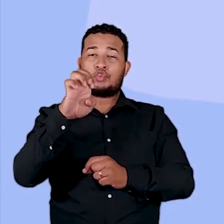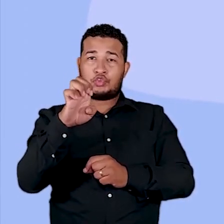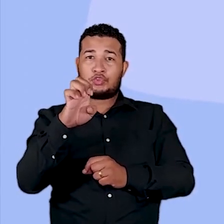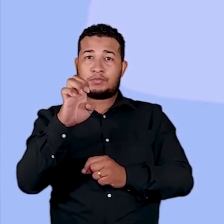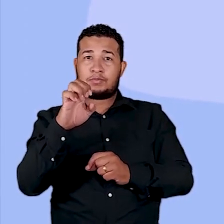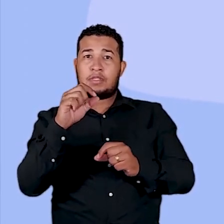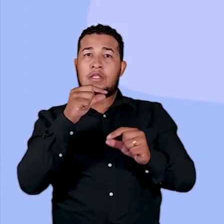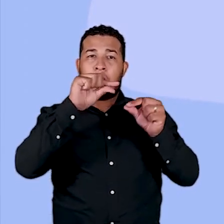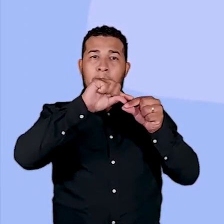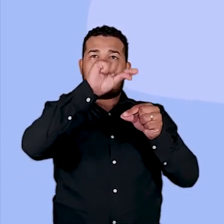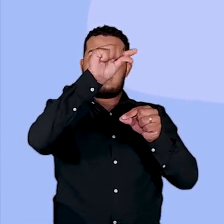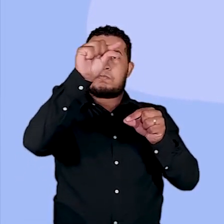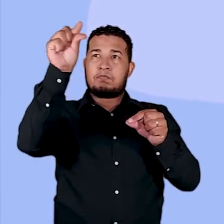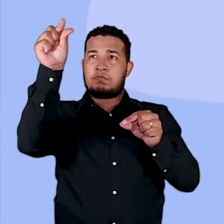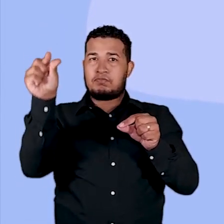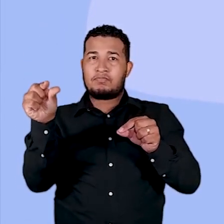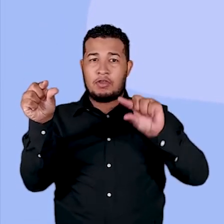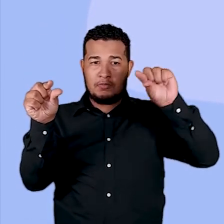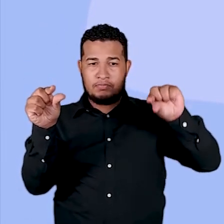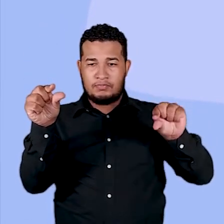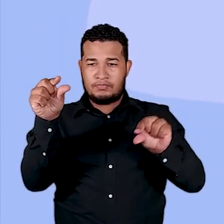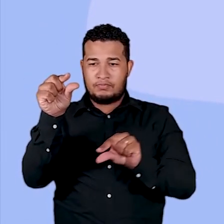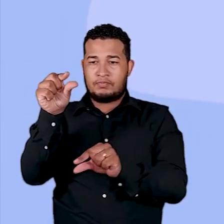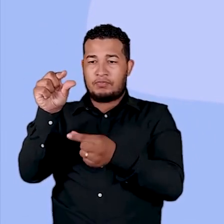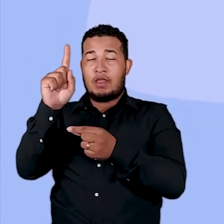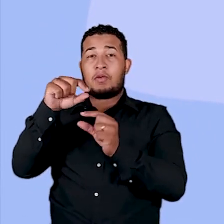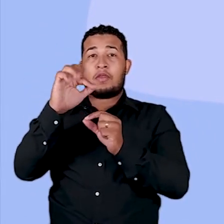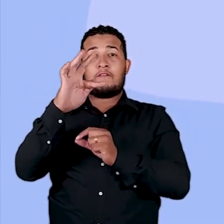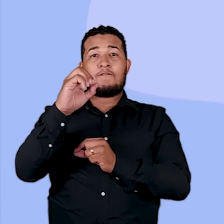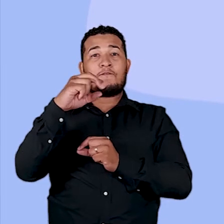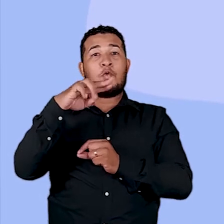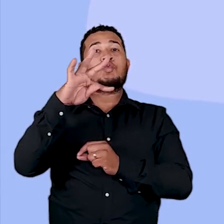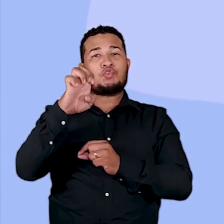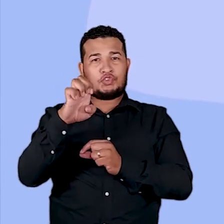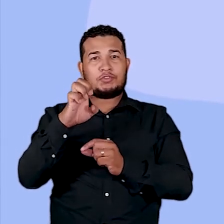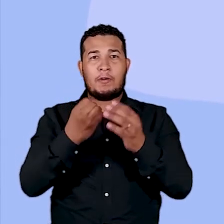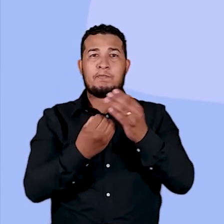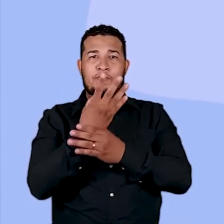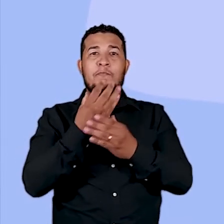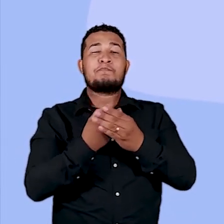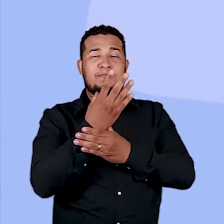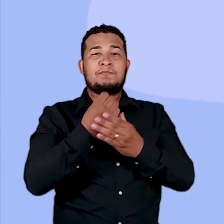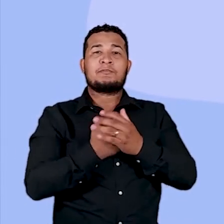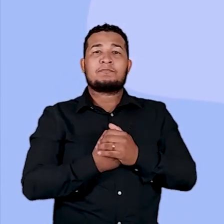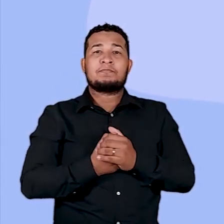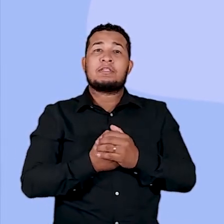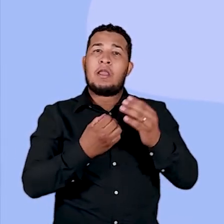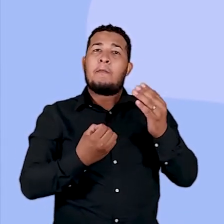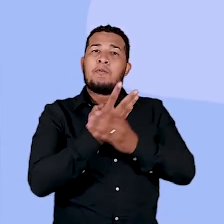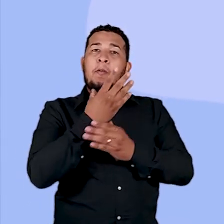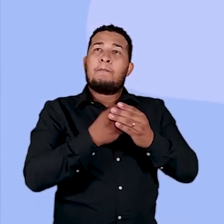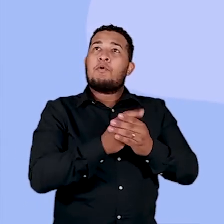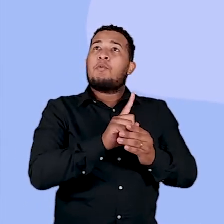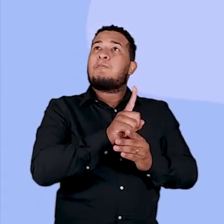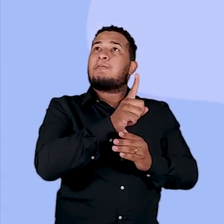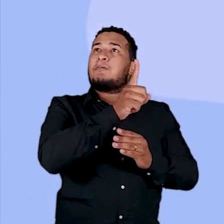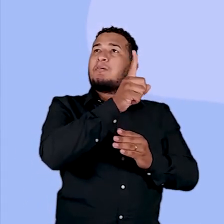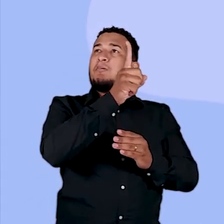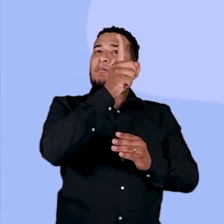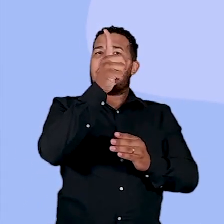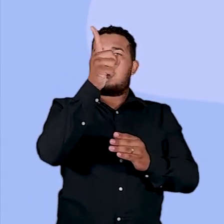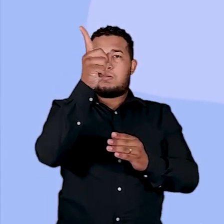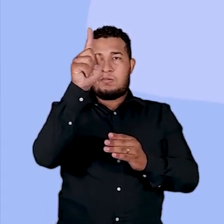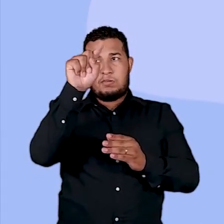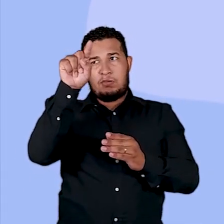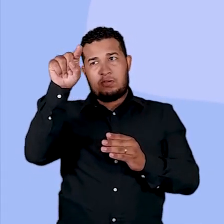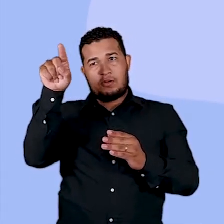corrente, e essas duas barrinhas, uma verde e uma cinza, é a minha fonte. Então olha só, ele parte dessa minha fonte, desse